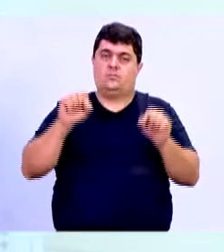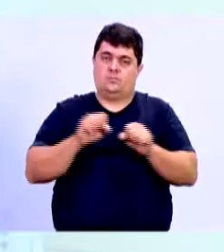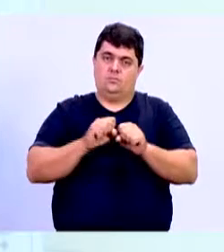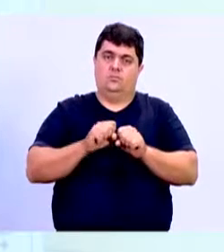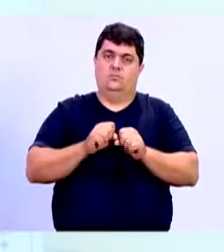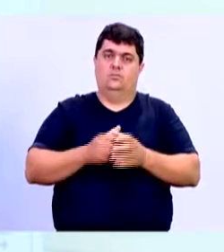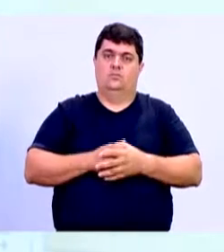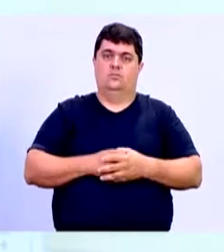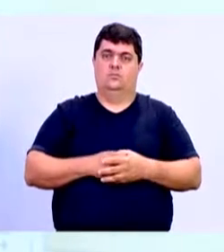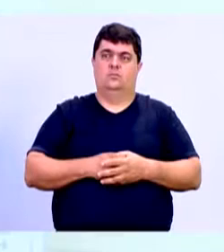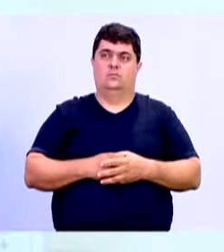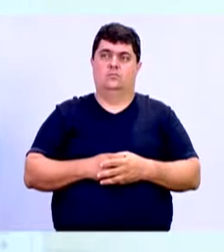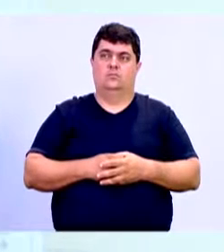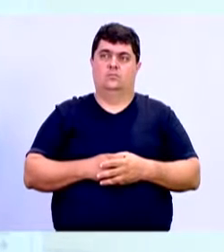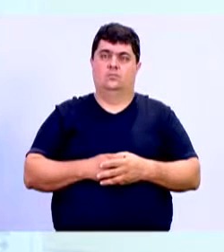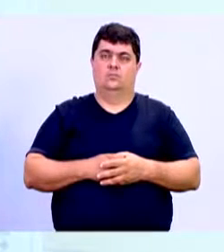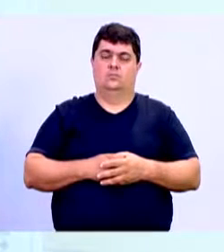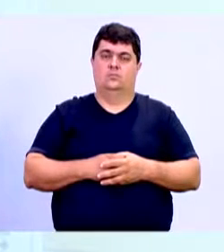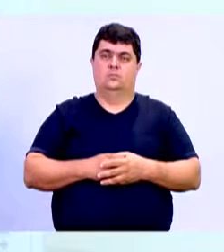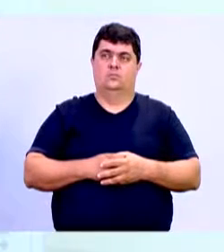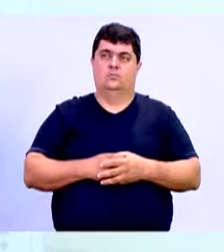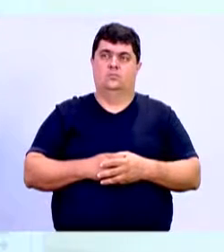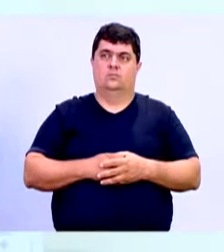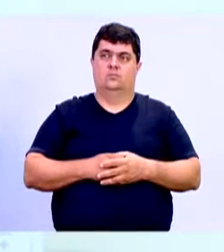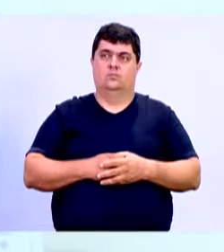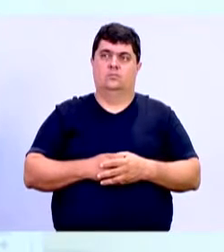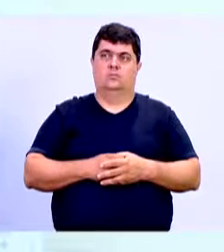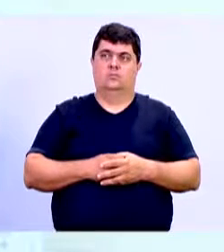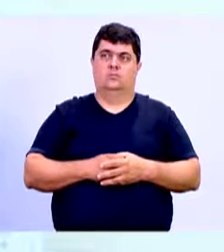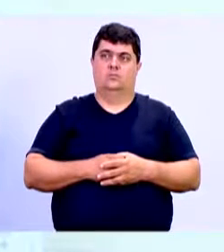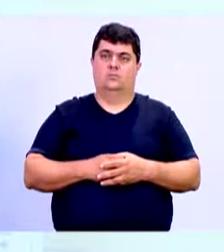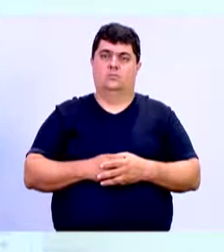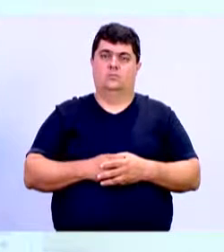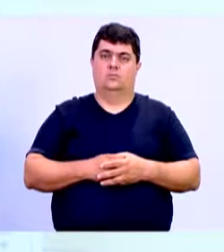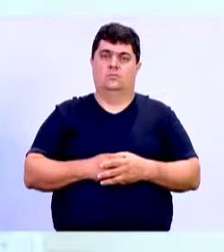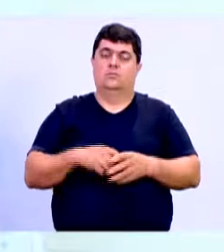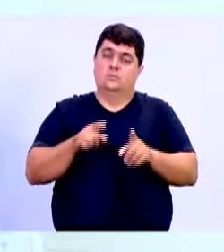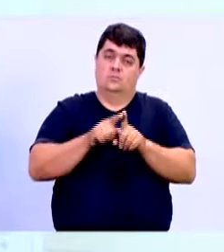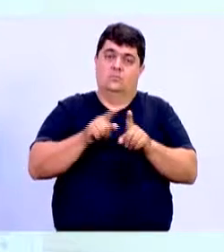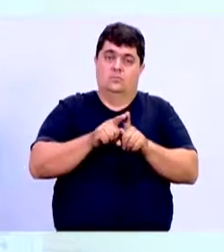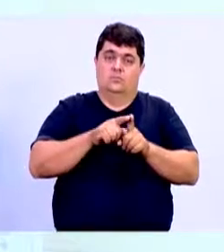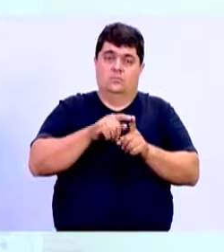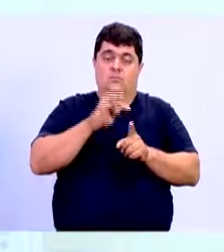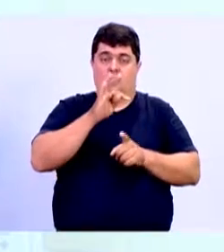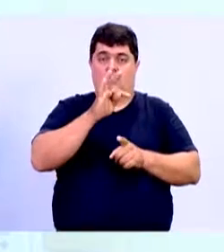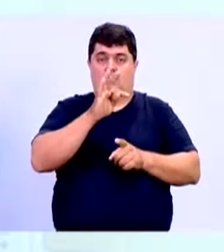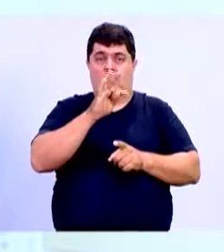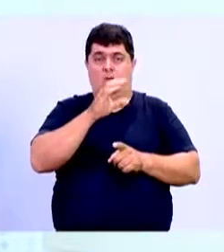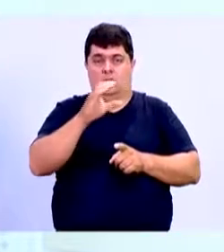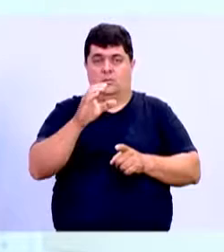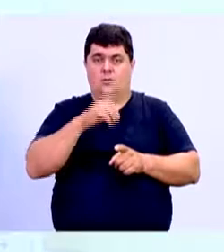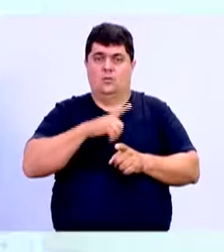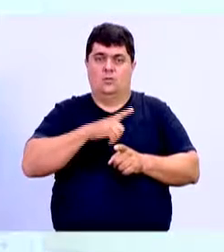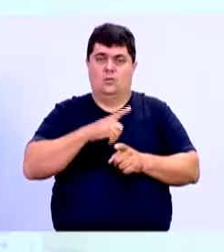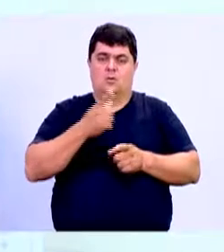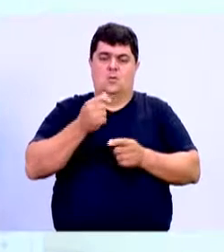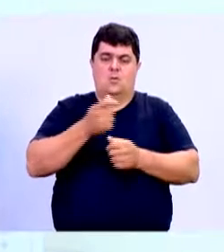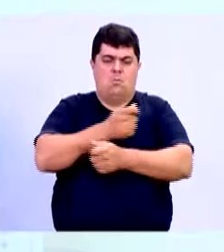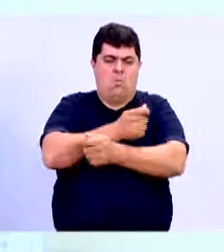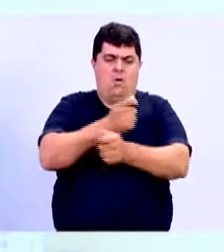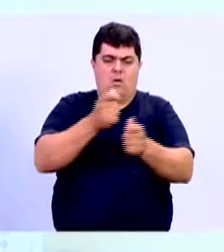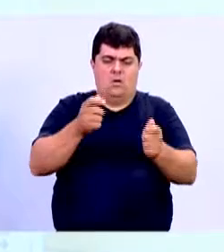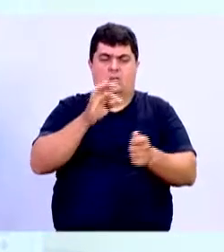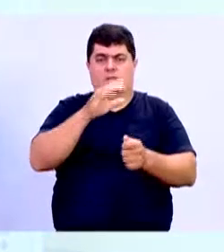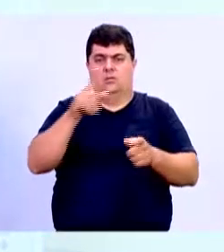Também neste período o Tribunal realizou diversos investimentos na área de